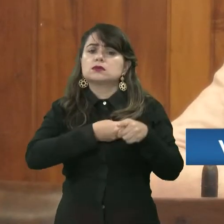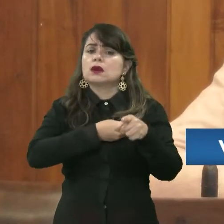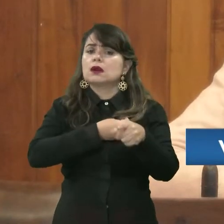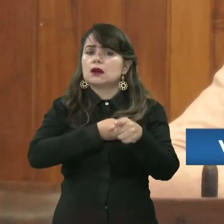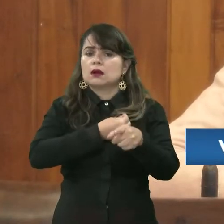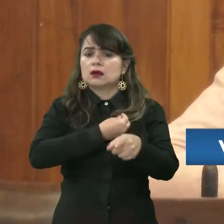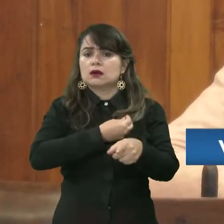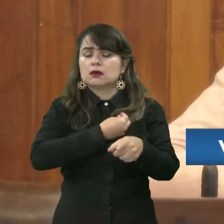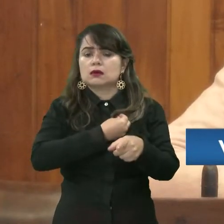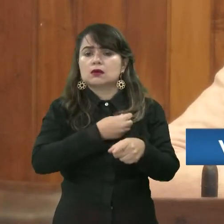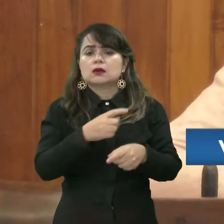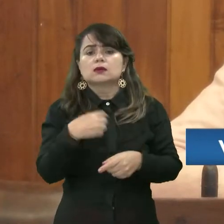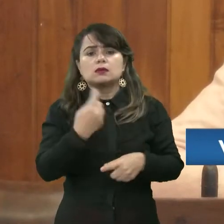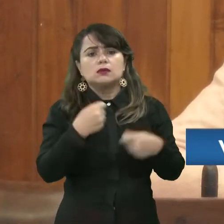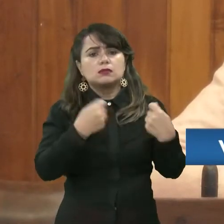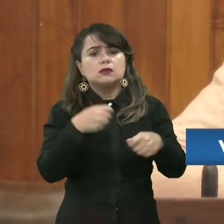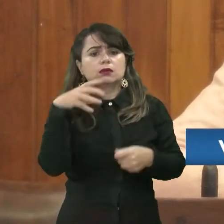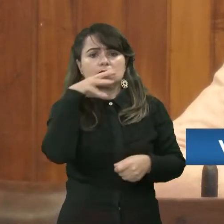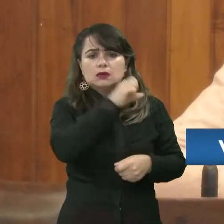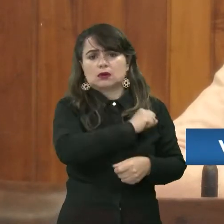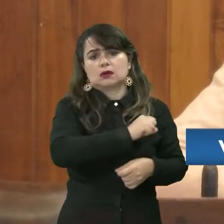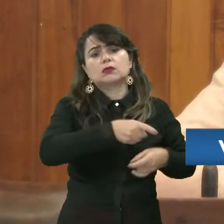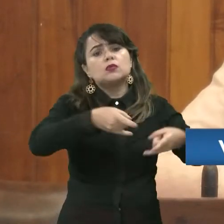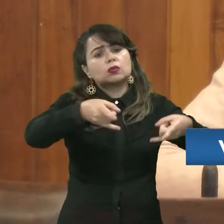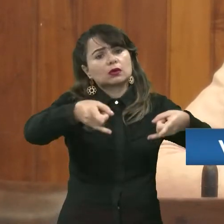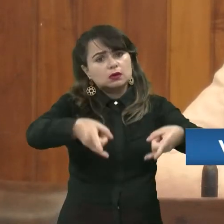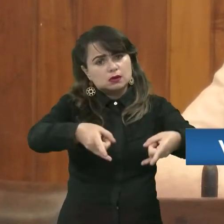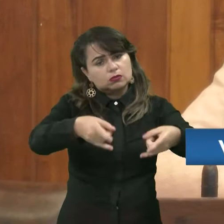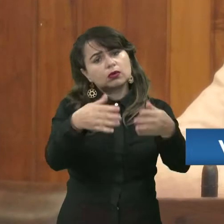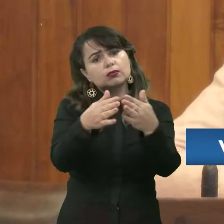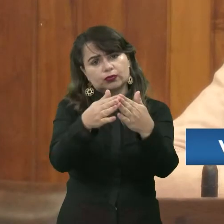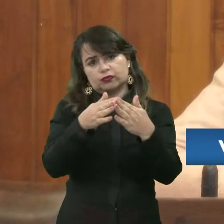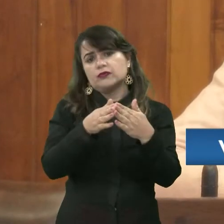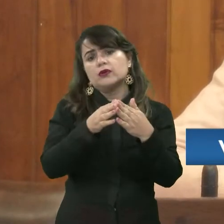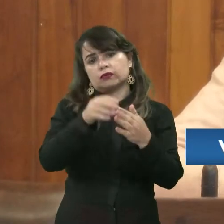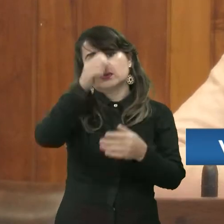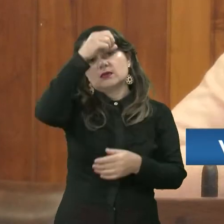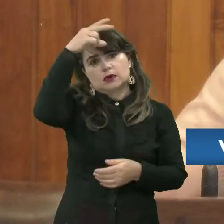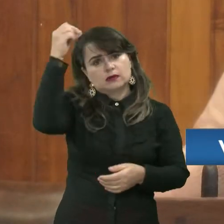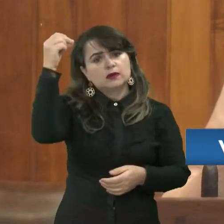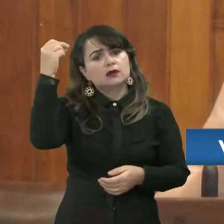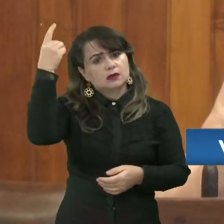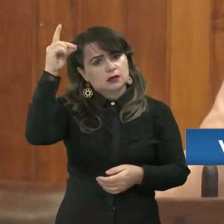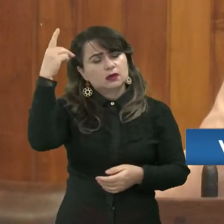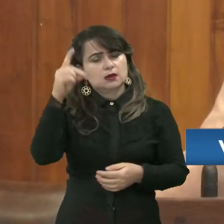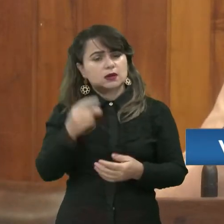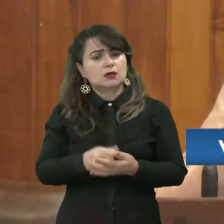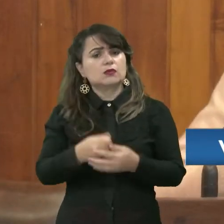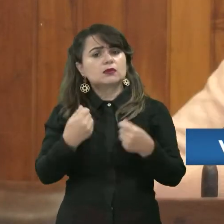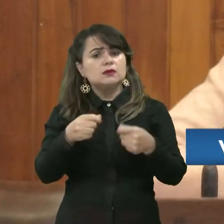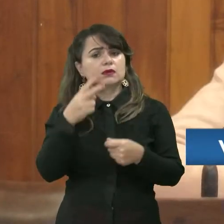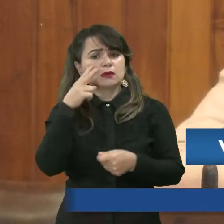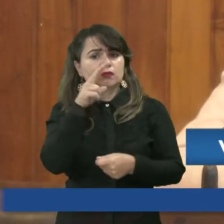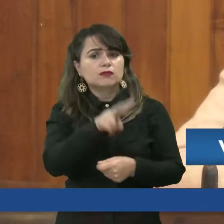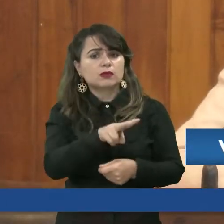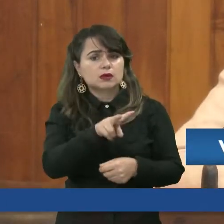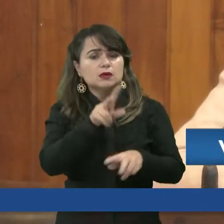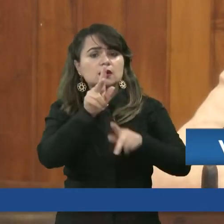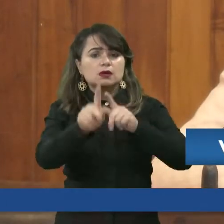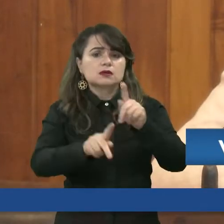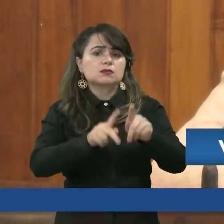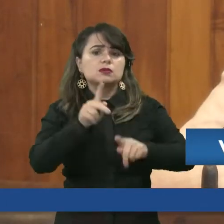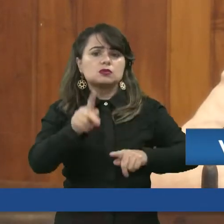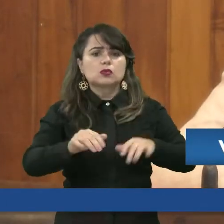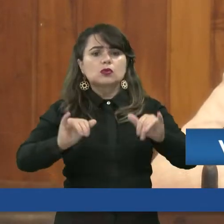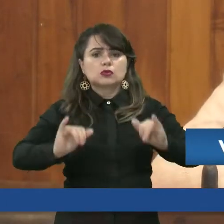com urgência de um leito. Então, prefeito, dá uma olhadinha a questão disso, porque há muitas pessoas sofrendo e quando há